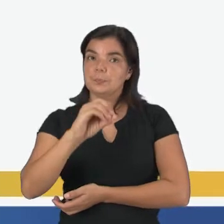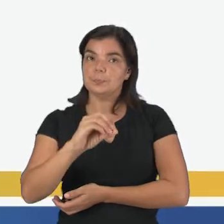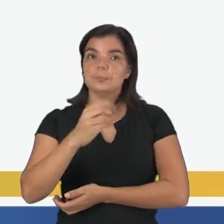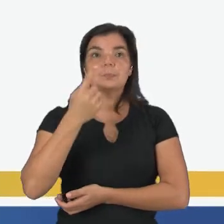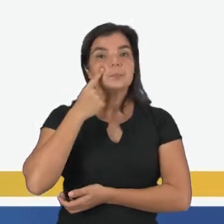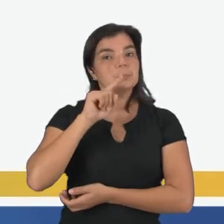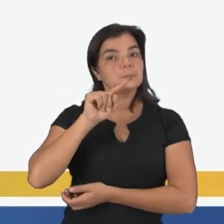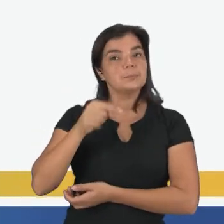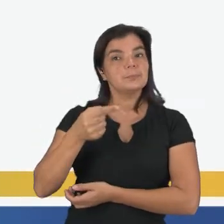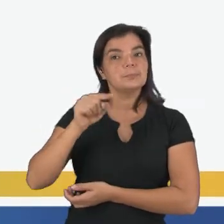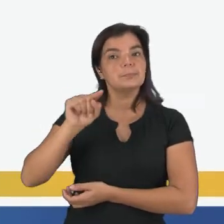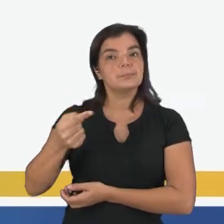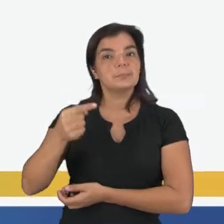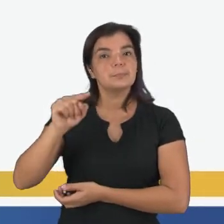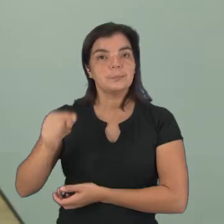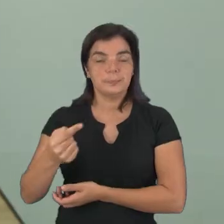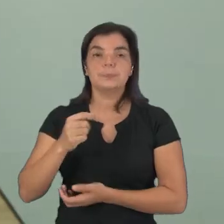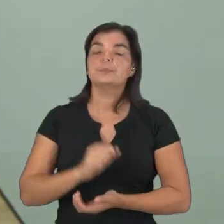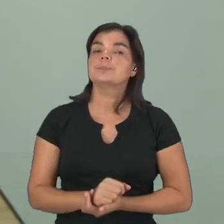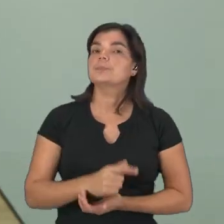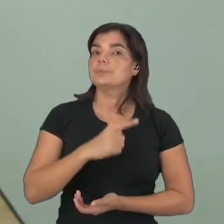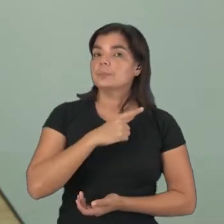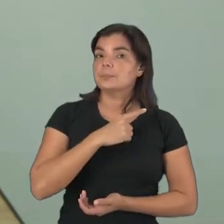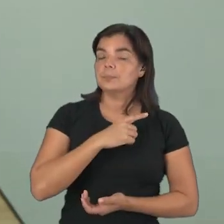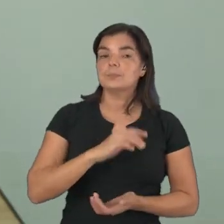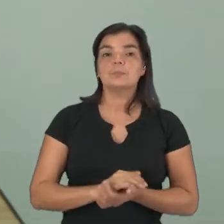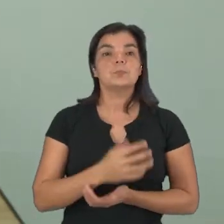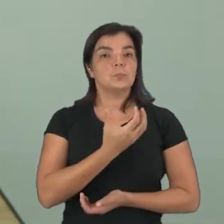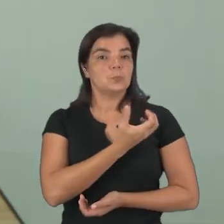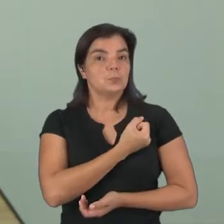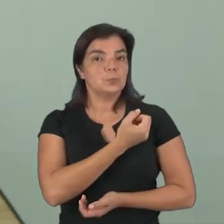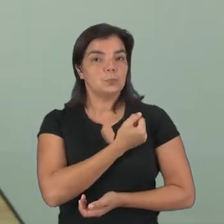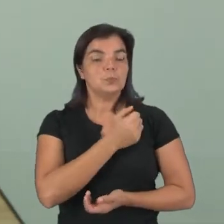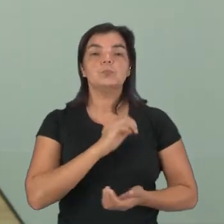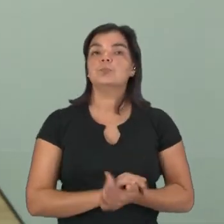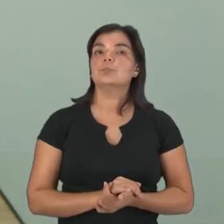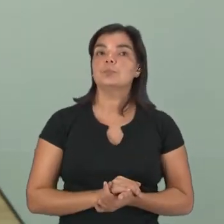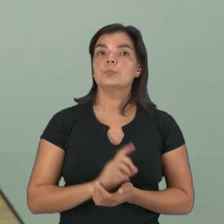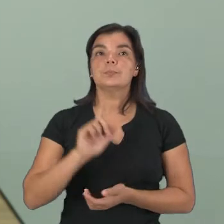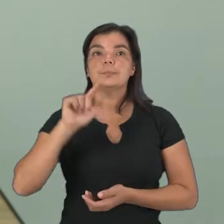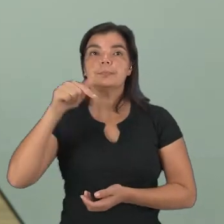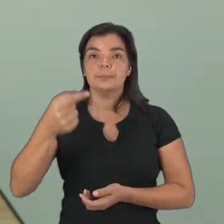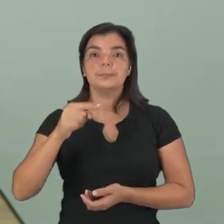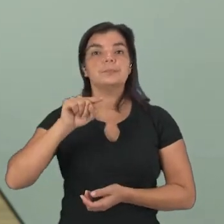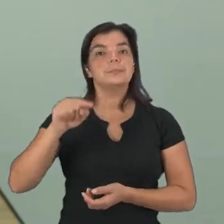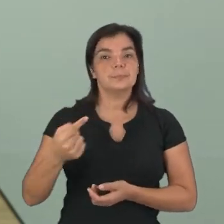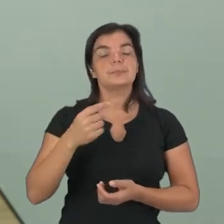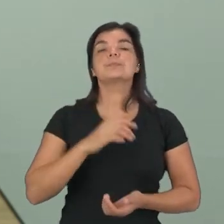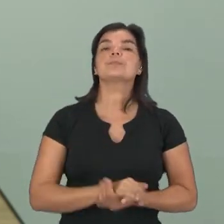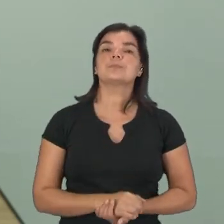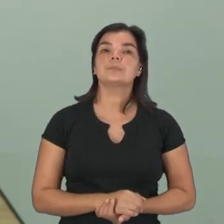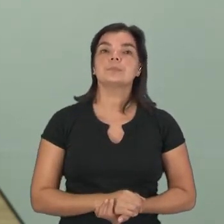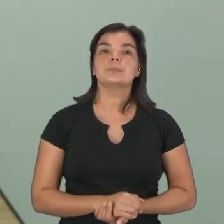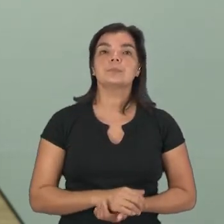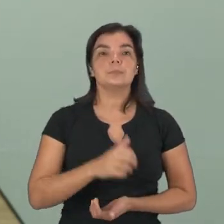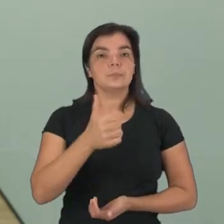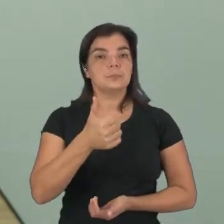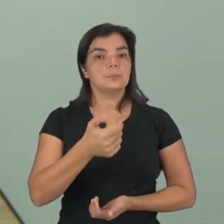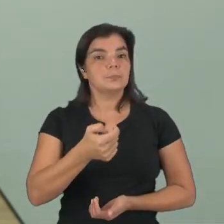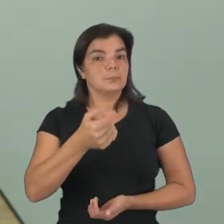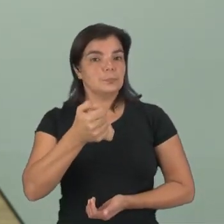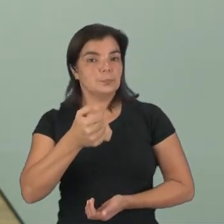essa vírgulazinha. Ou seja, nós temos o número inteiro e a outra parte, né, são os décimos,